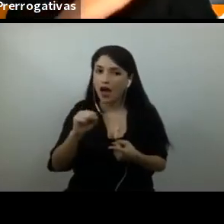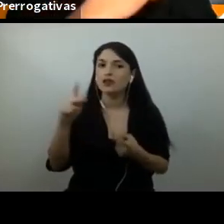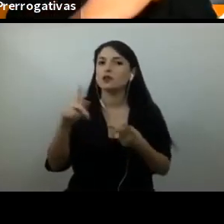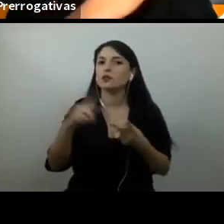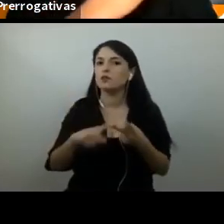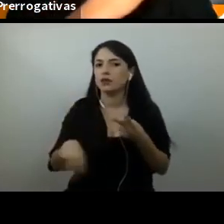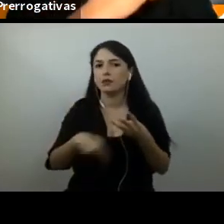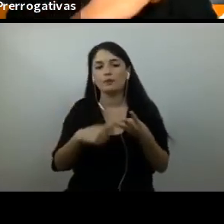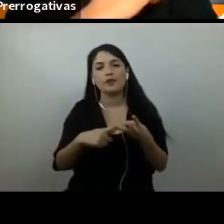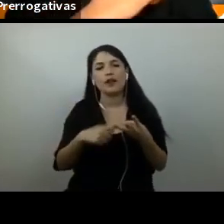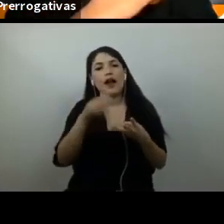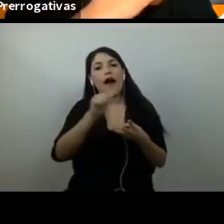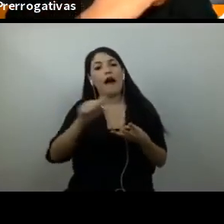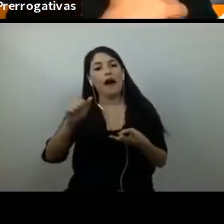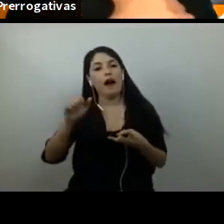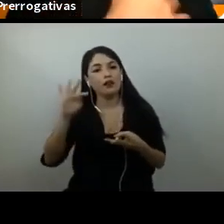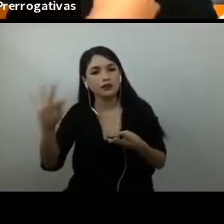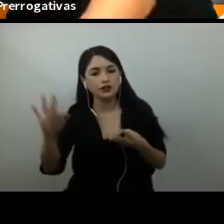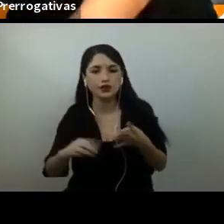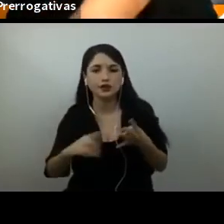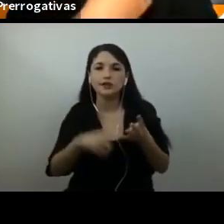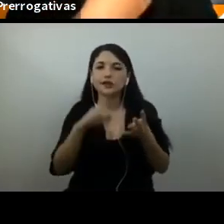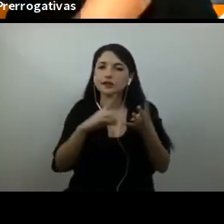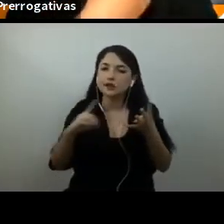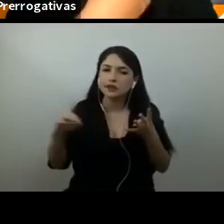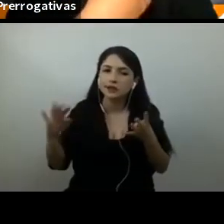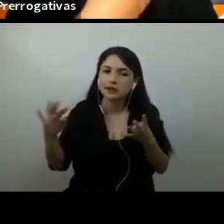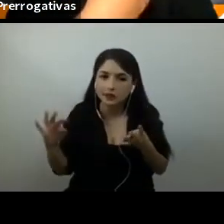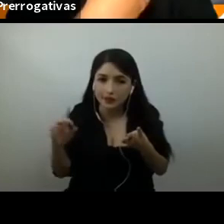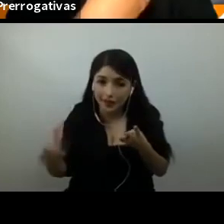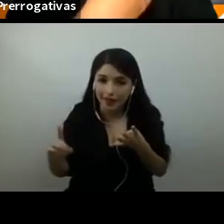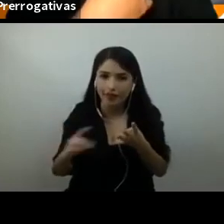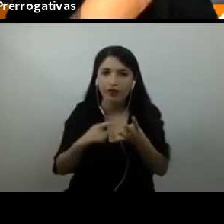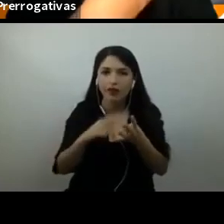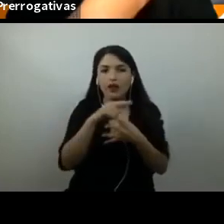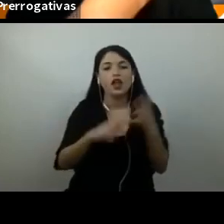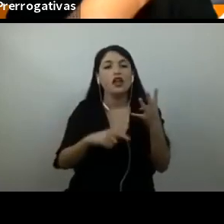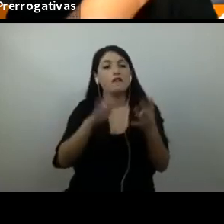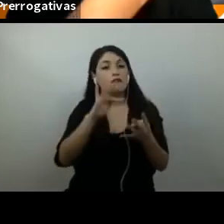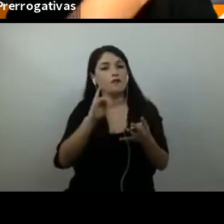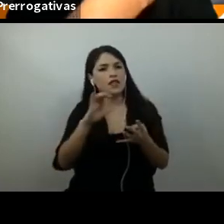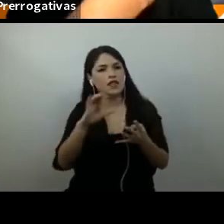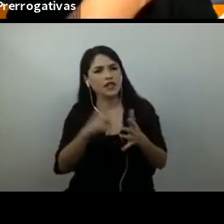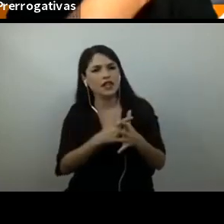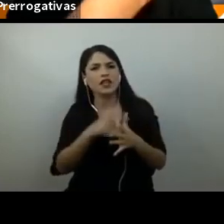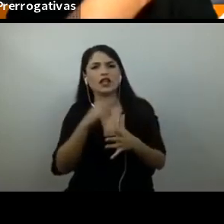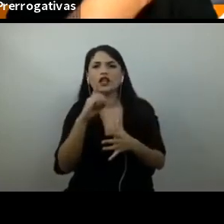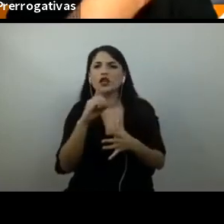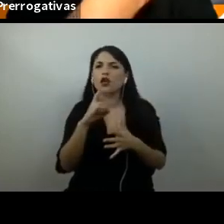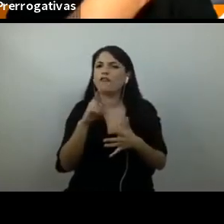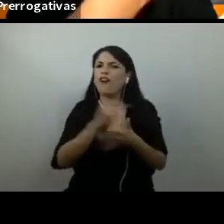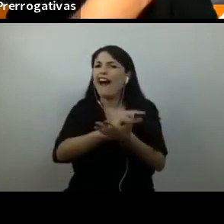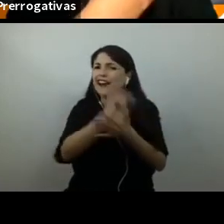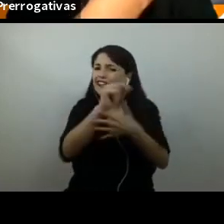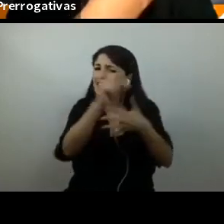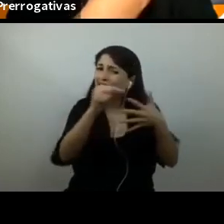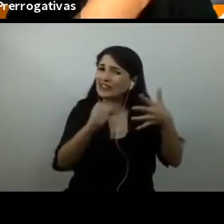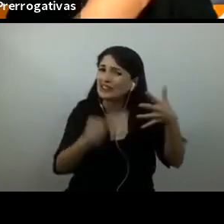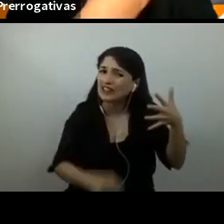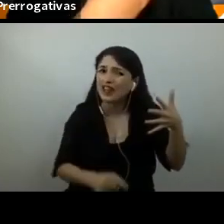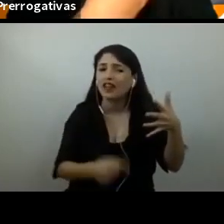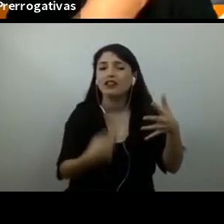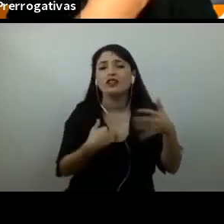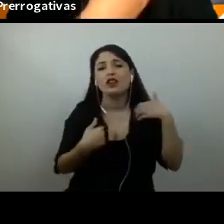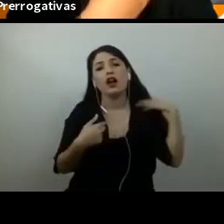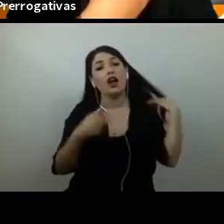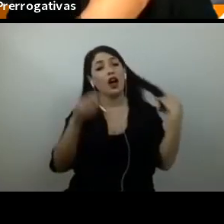a AAT, do Heitor, e DDD, do Hugo Leonardo, do FIC, Dora, Flávia, Marina Dias e de tantos outros colegas, né? O